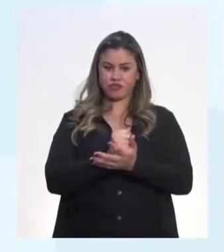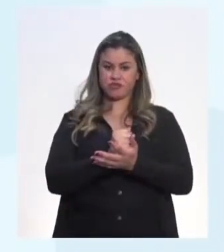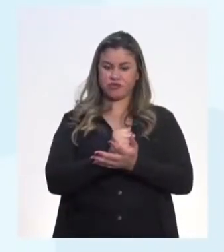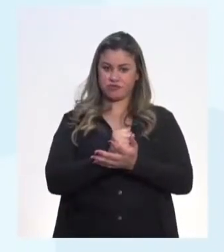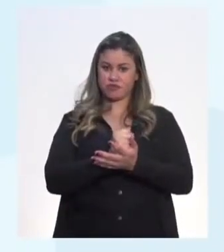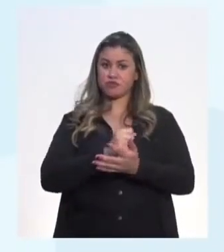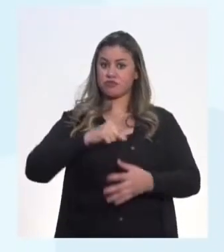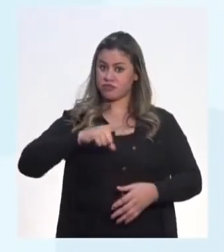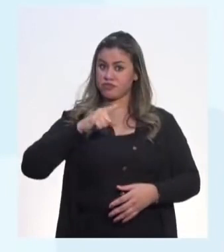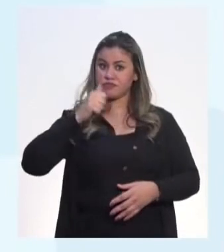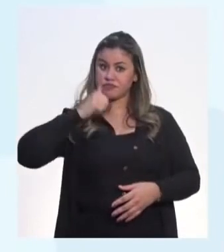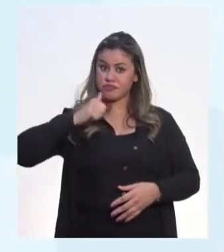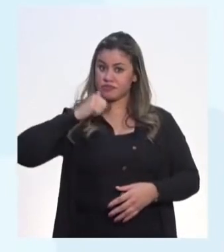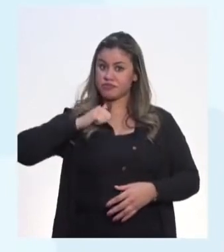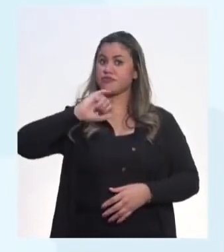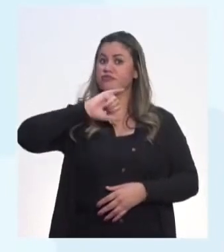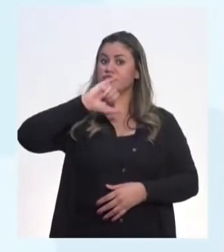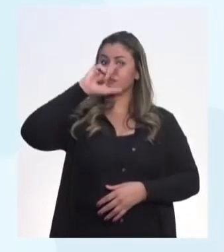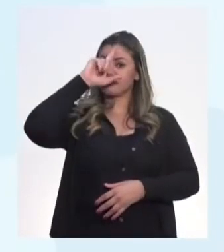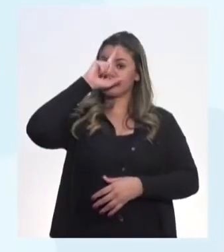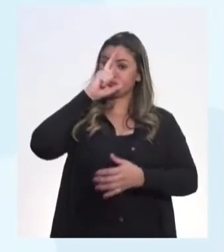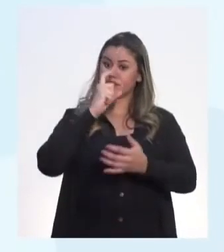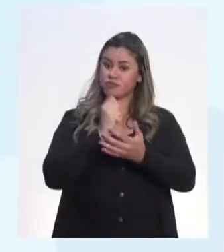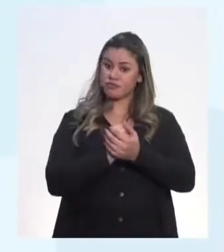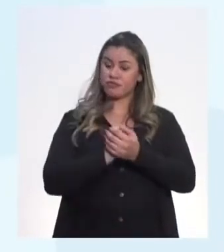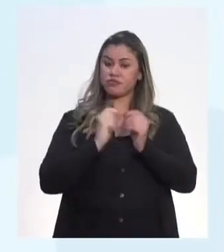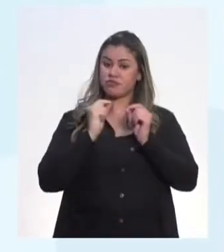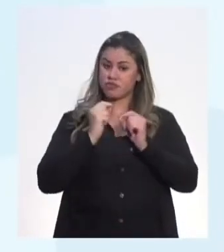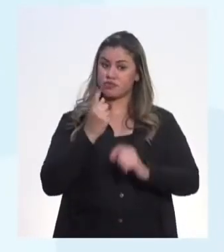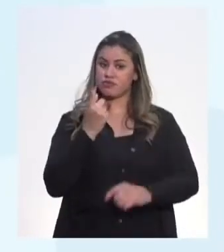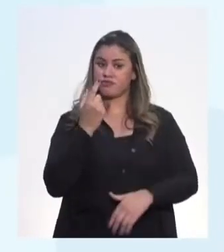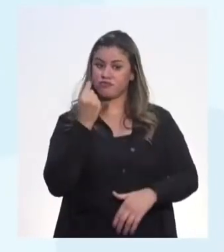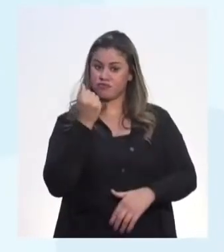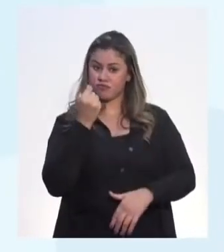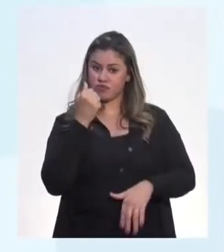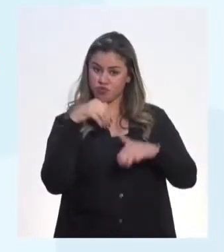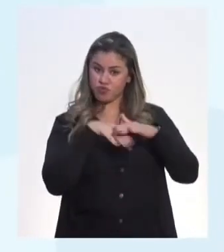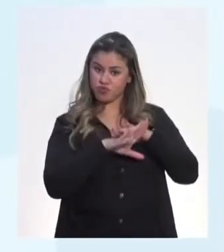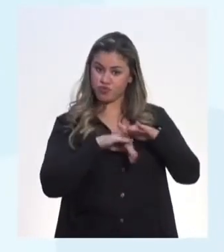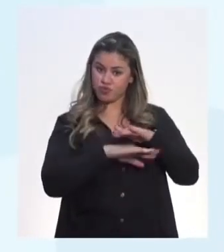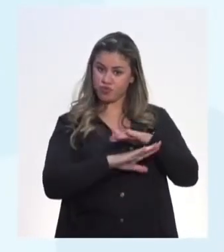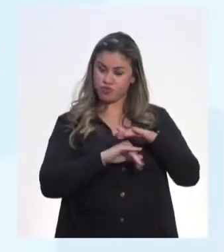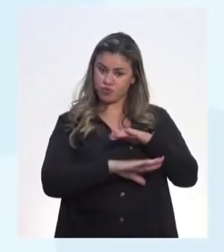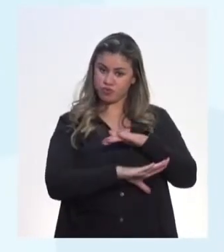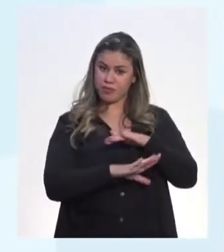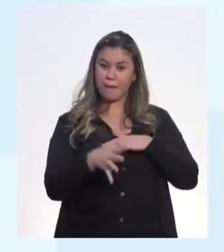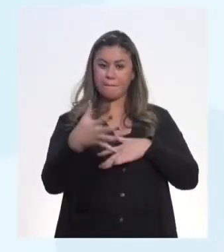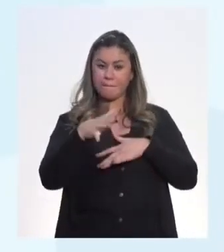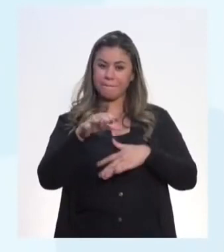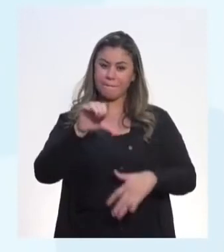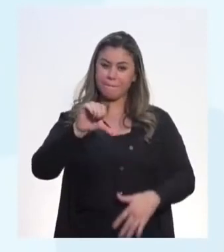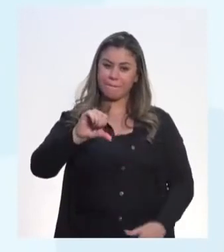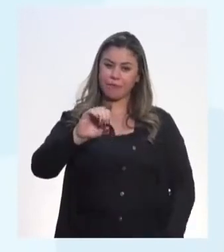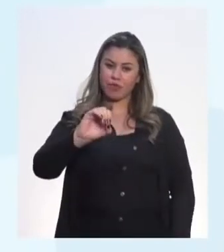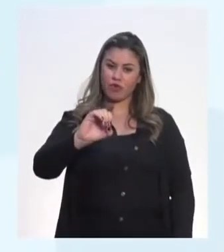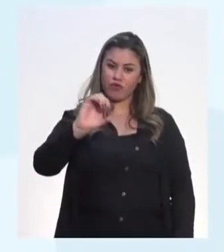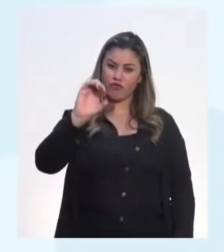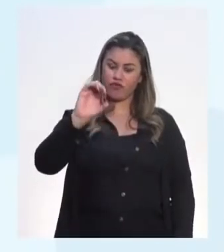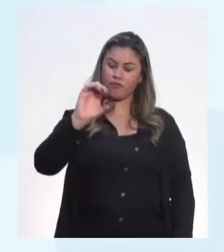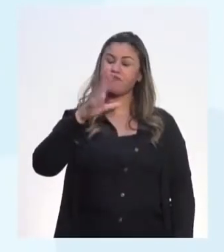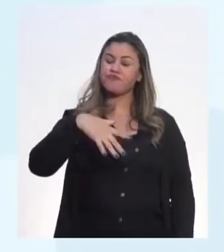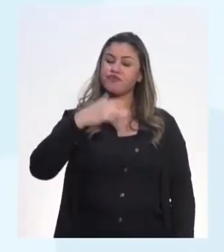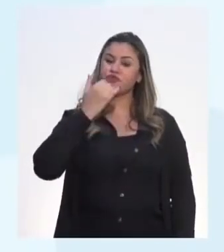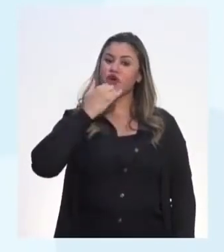afirmando que ela decidiu o que ela vai poupar cerca de nove porcento de seu